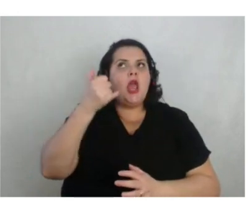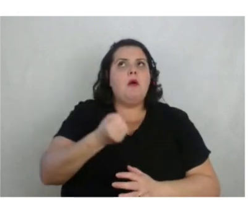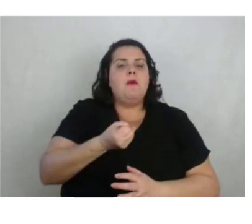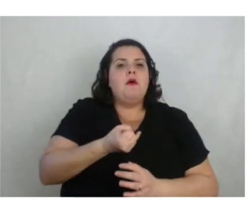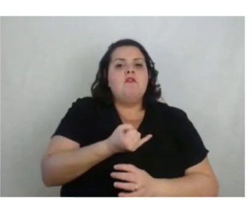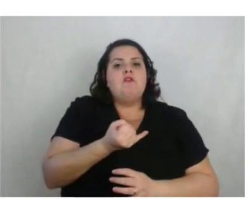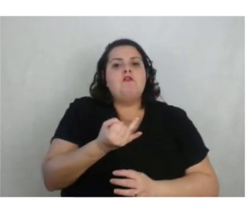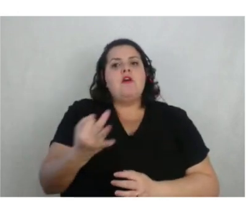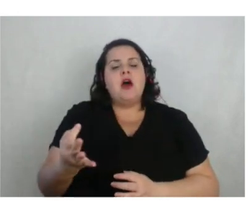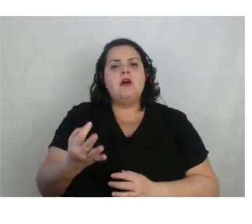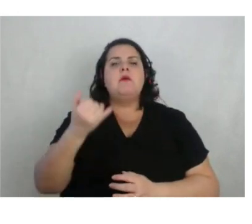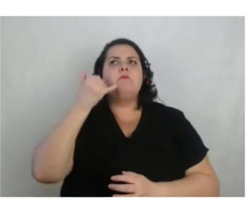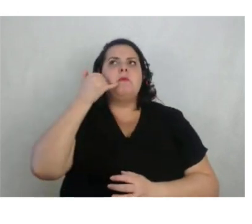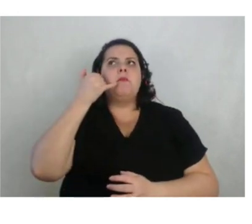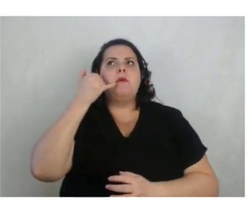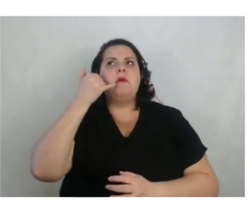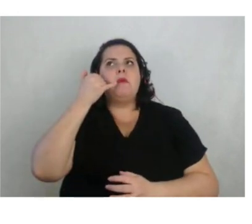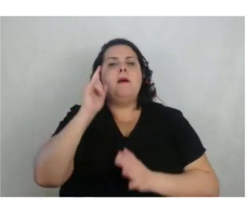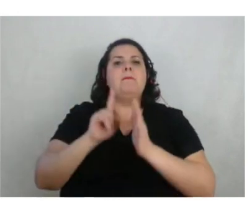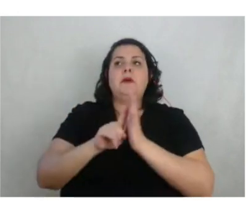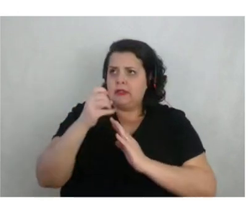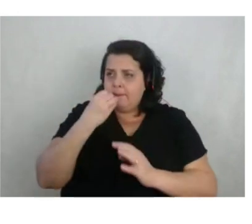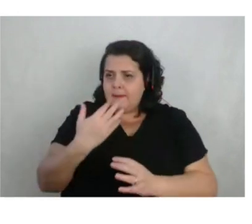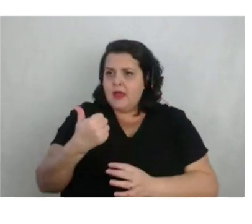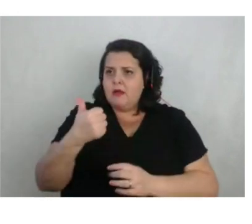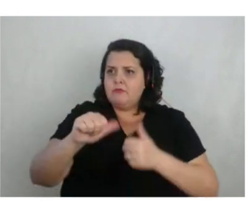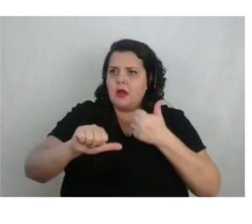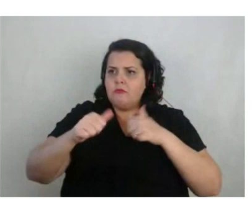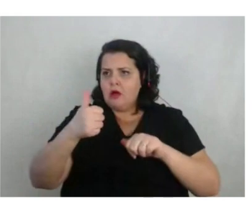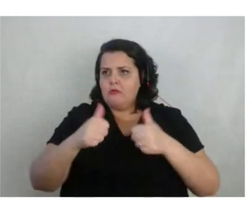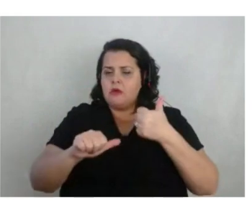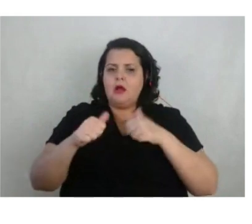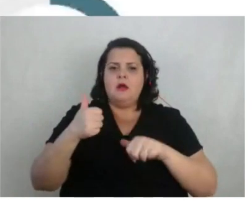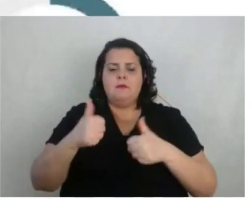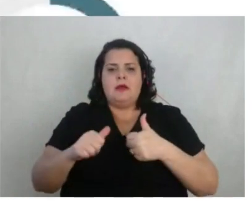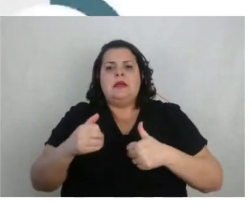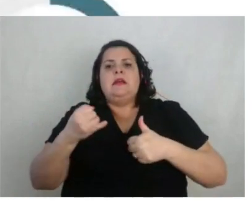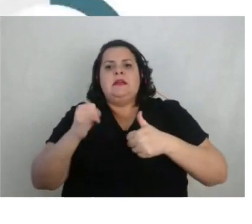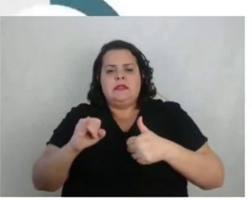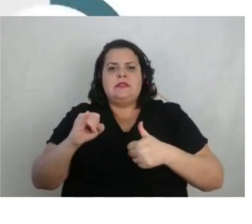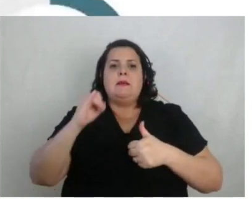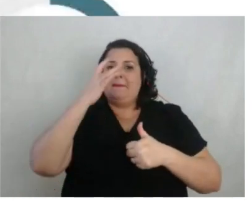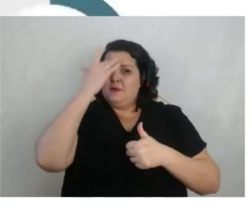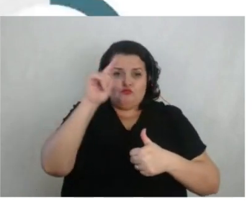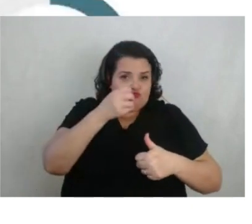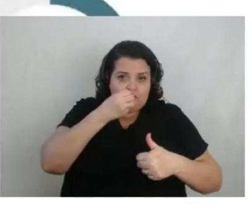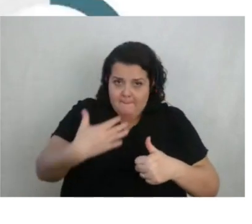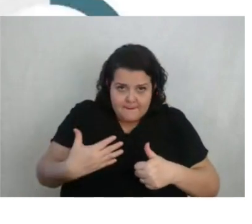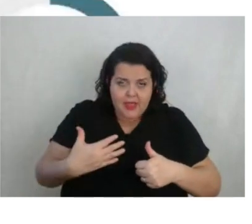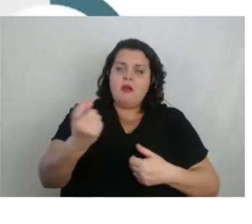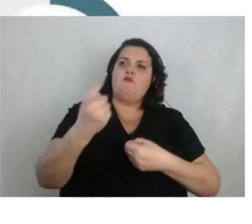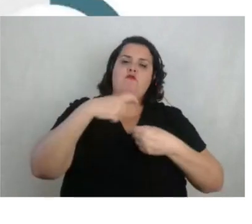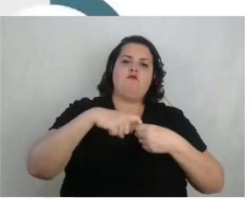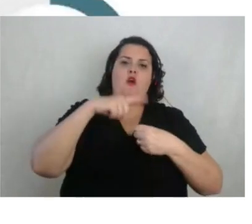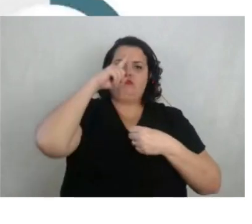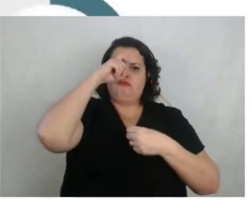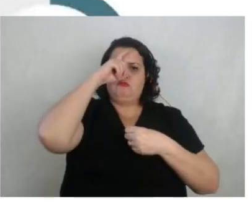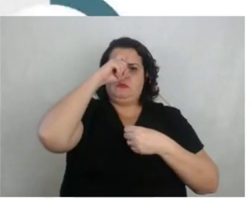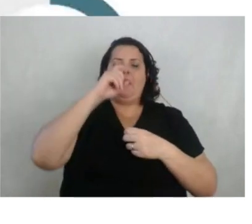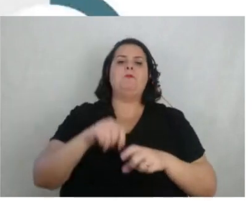estavam bem ou não, e se não estivessem bem, eles voltavam para o hospital. Aqui a nossa